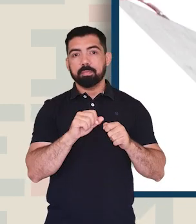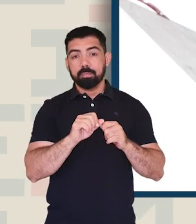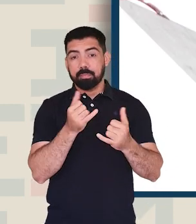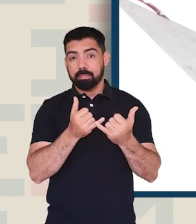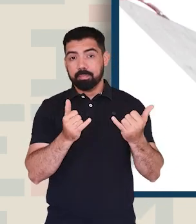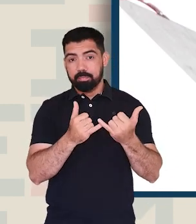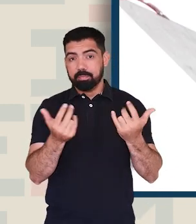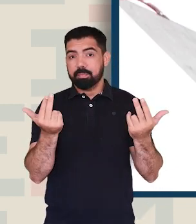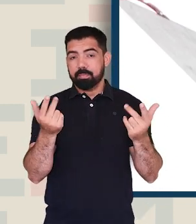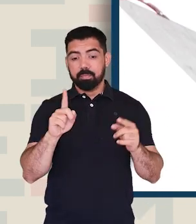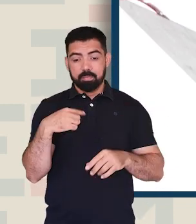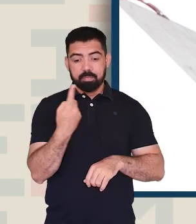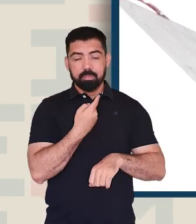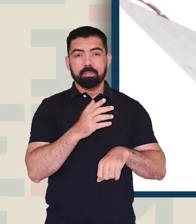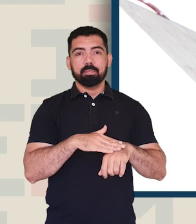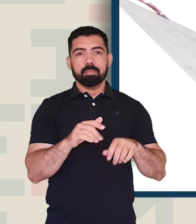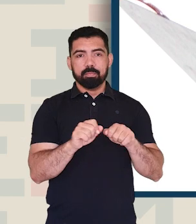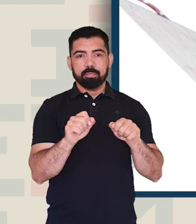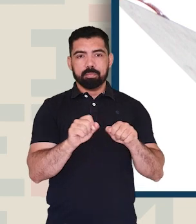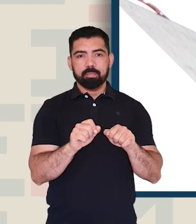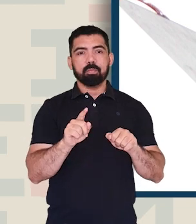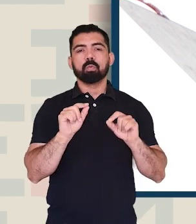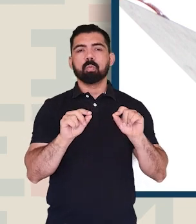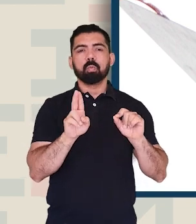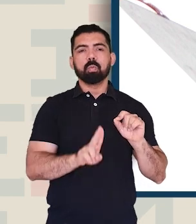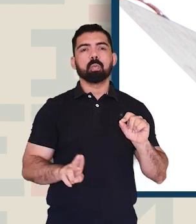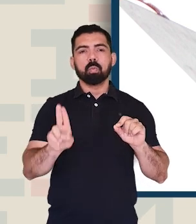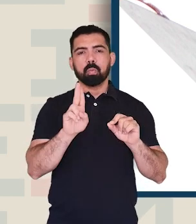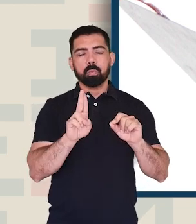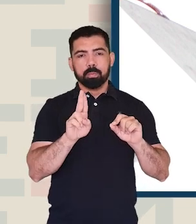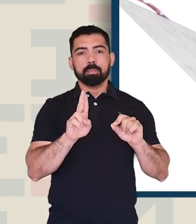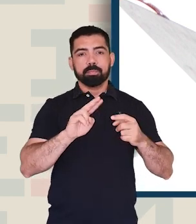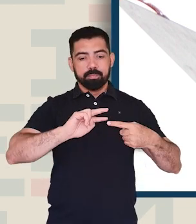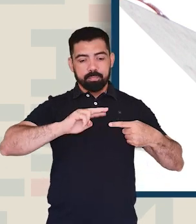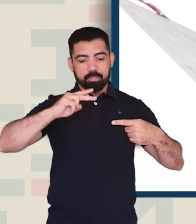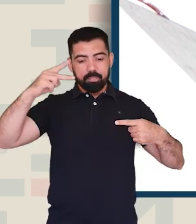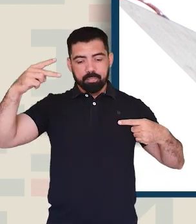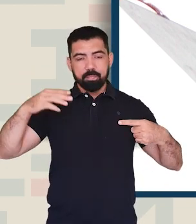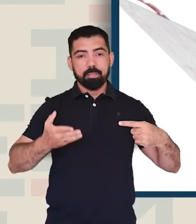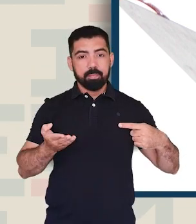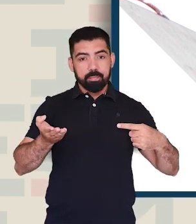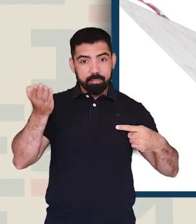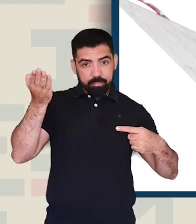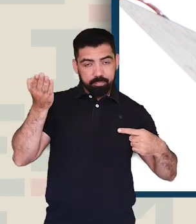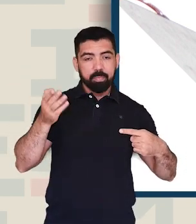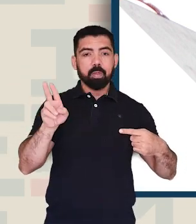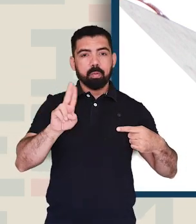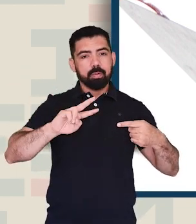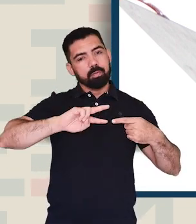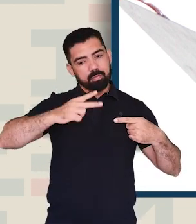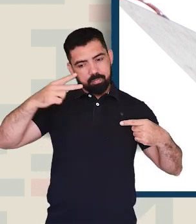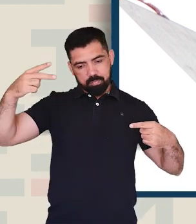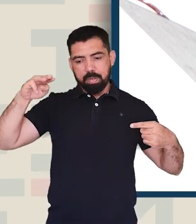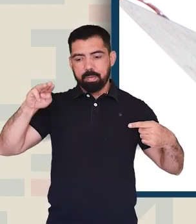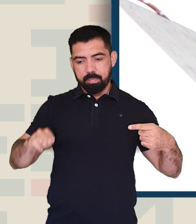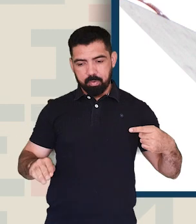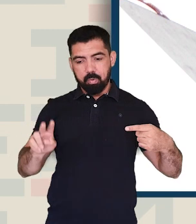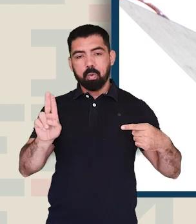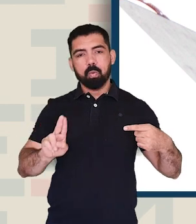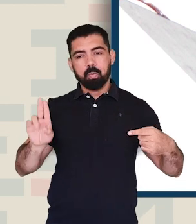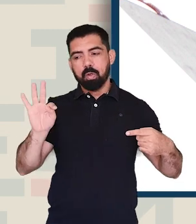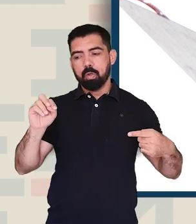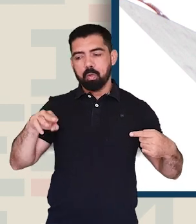fazer a mesma coisa que a gente fez com a escala maior e tocar em várias tonalidades, né? Certo? Então você faz a